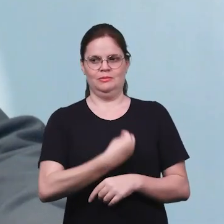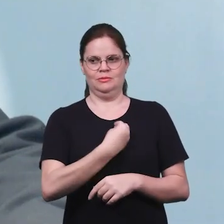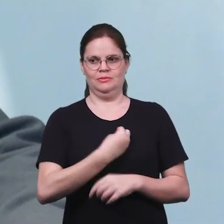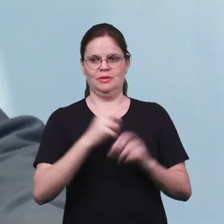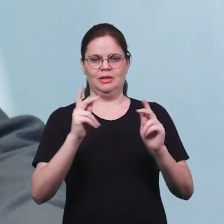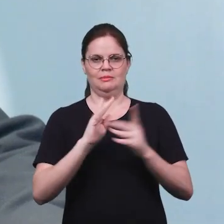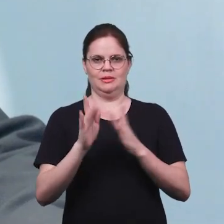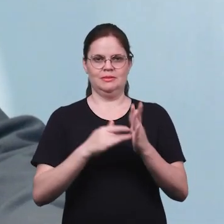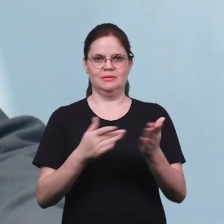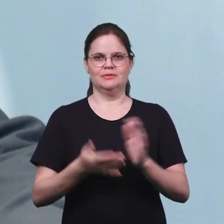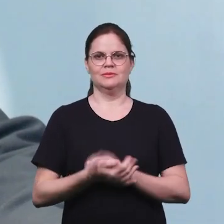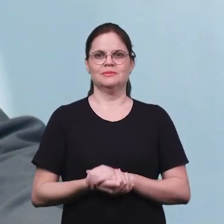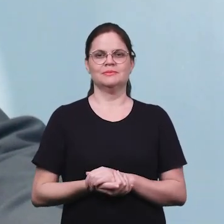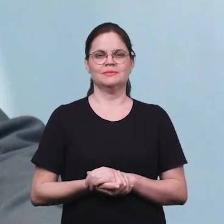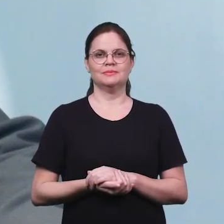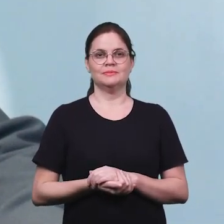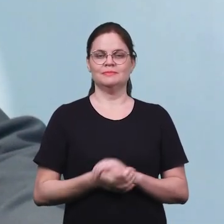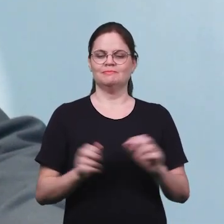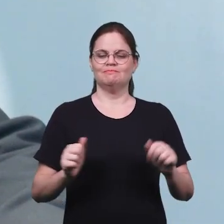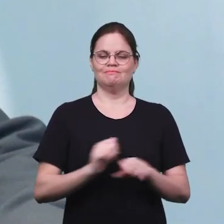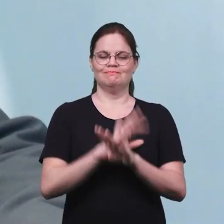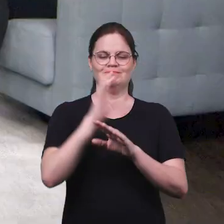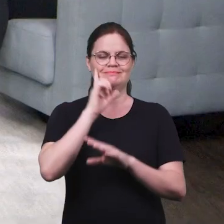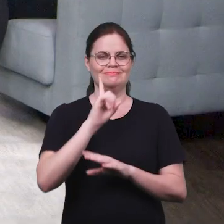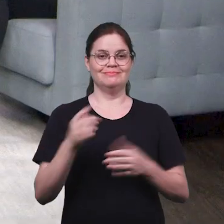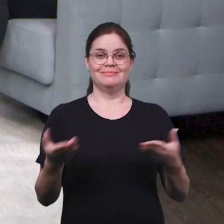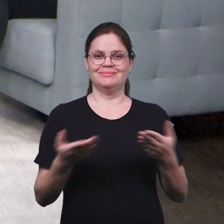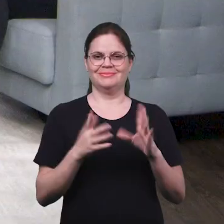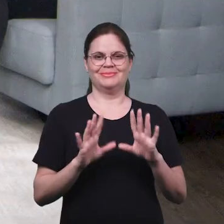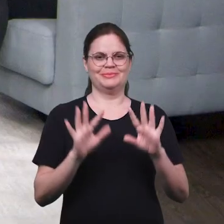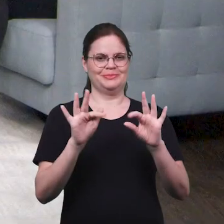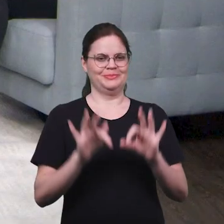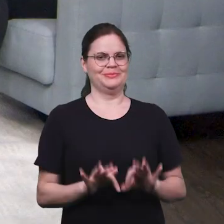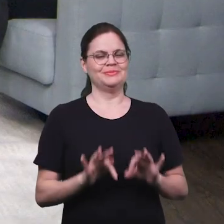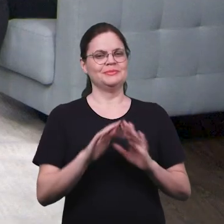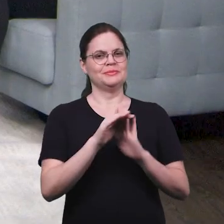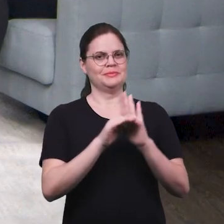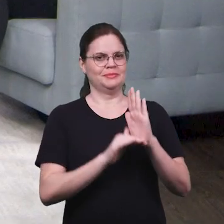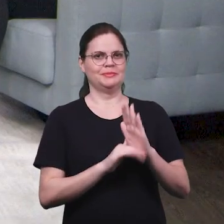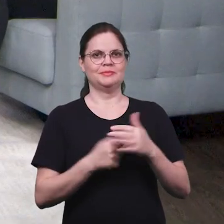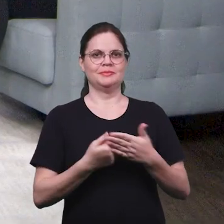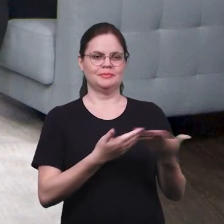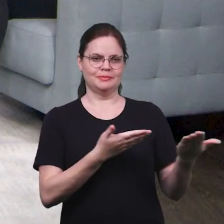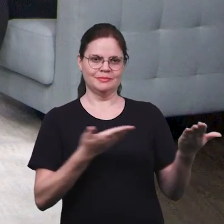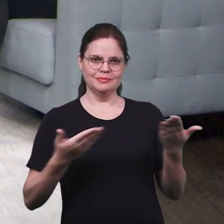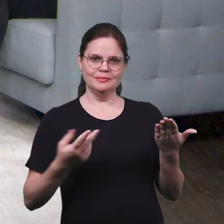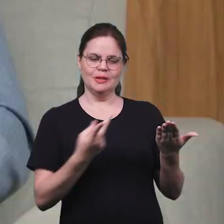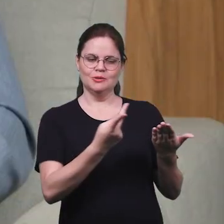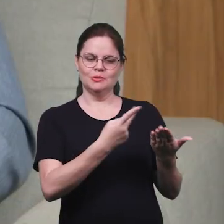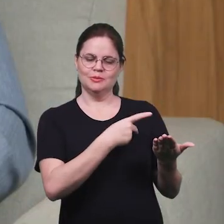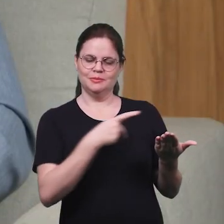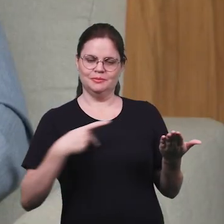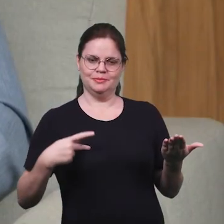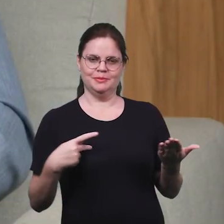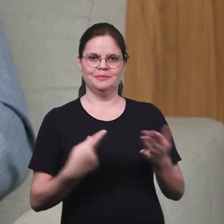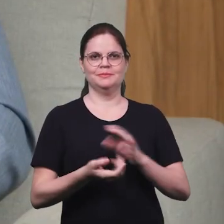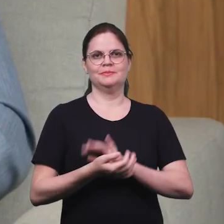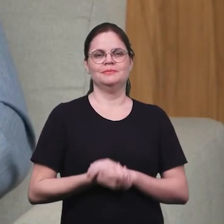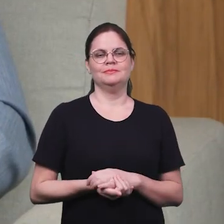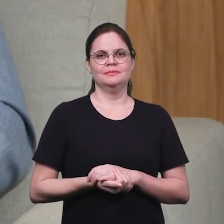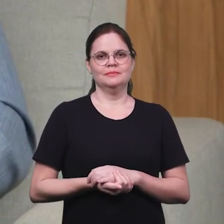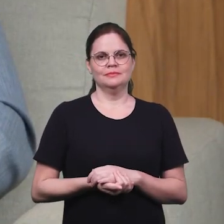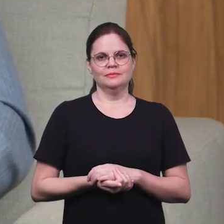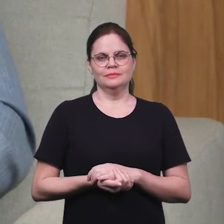em você. A paz do Senhor. Glória a Deus, chegamos ao final do nosso programa. recebemos aqui os pastores